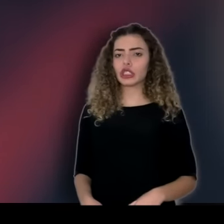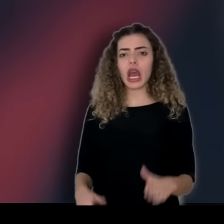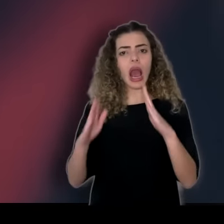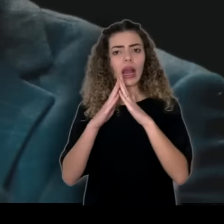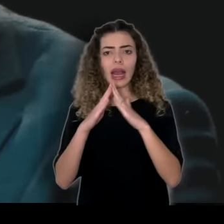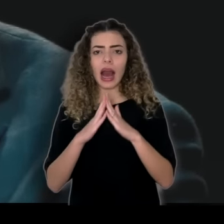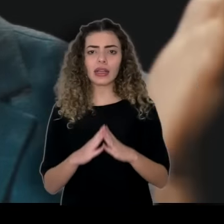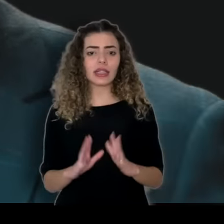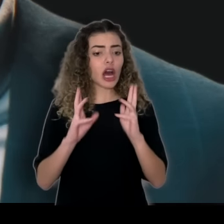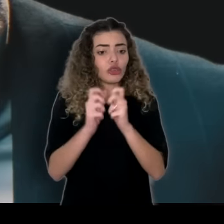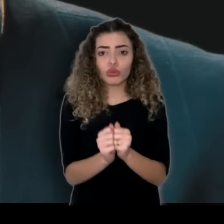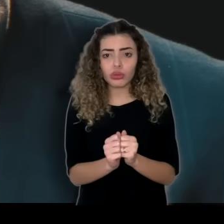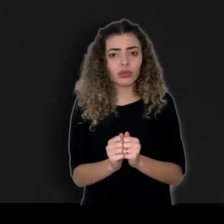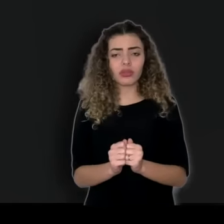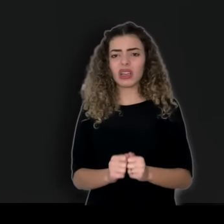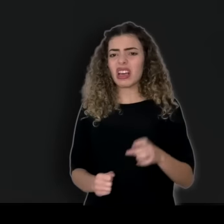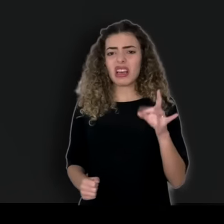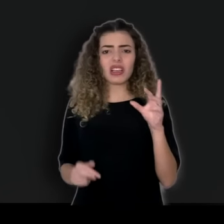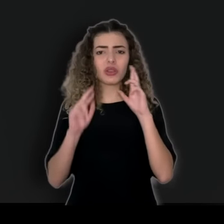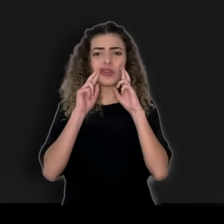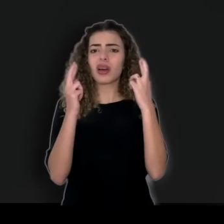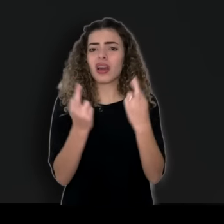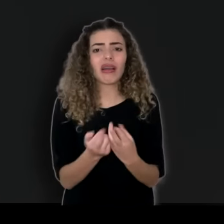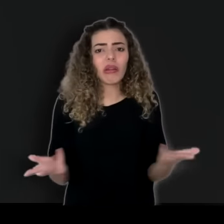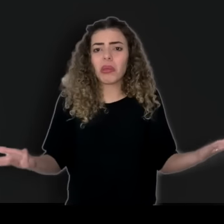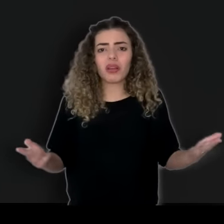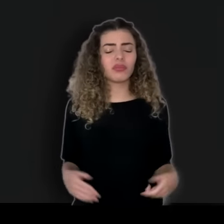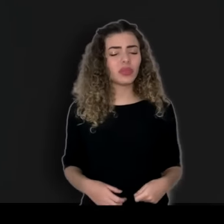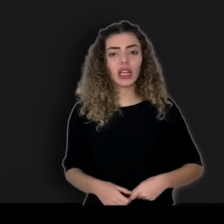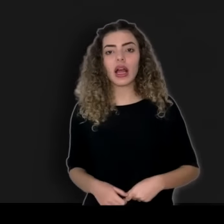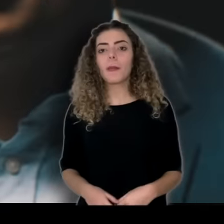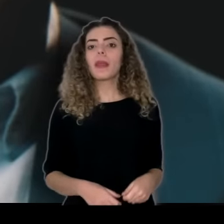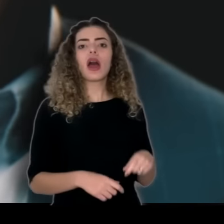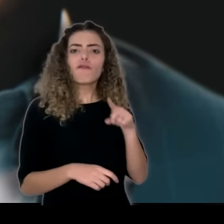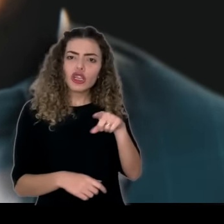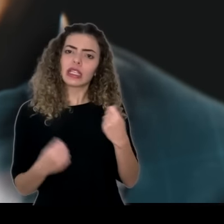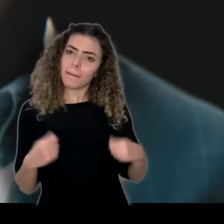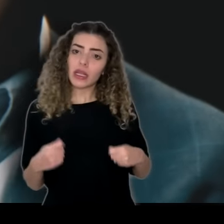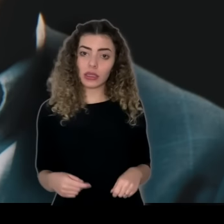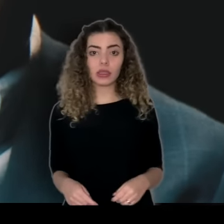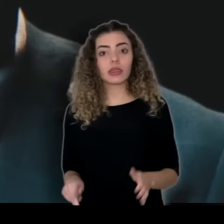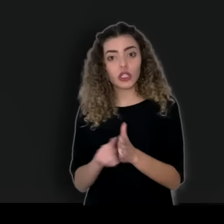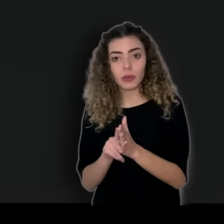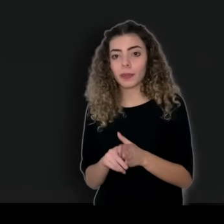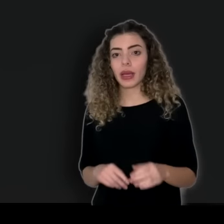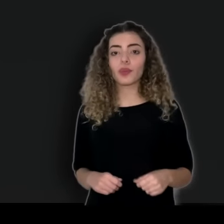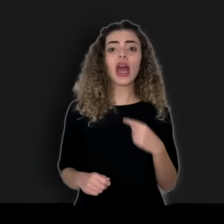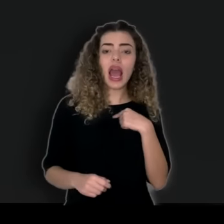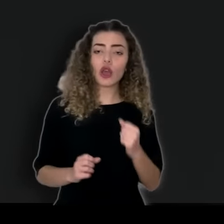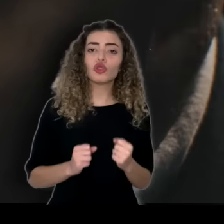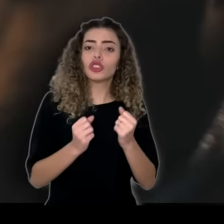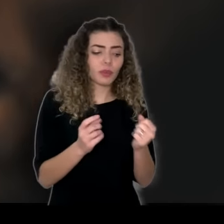reclama Tem casa e só reclama Tem tudo e não adora o nome do Senhor Se tu precisa de papel eu vou